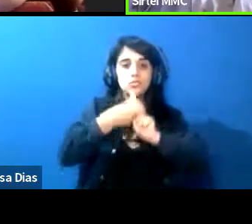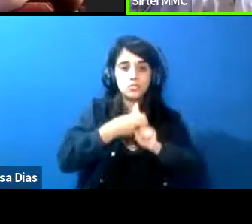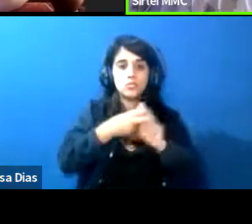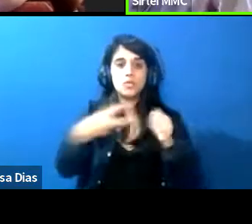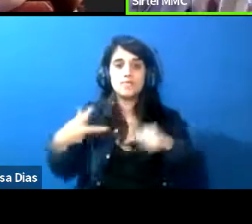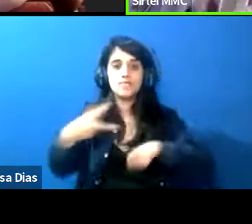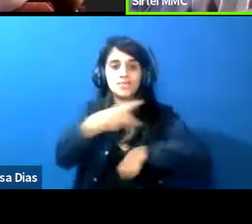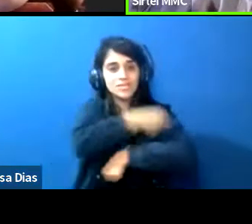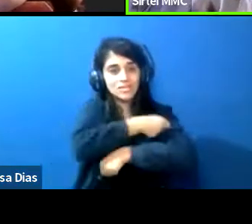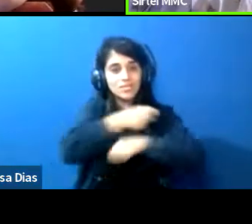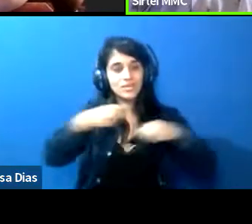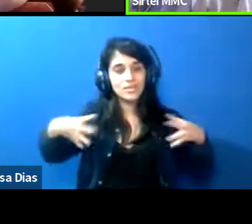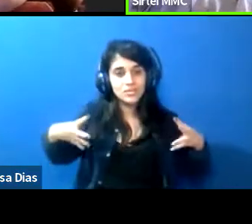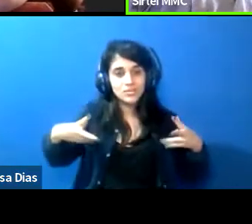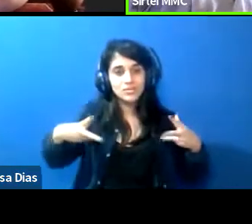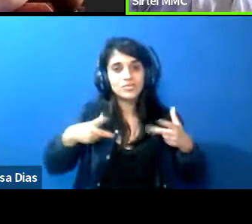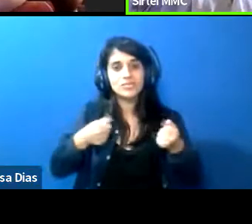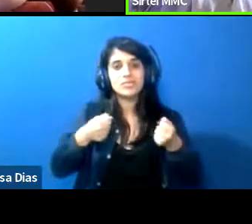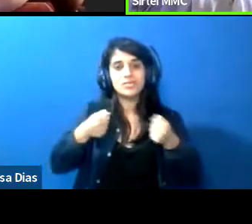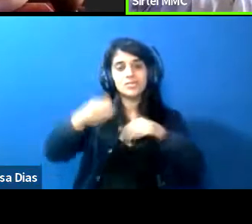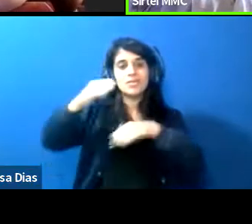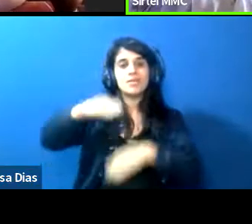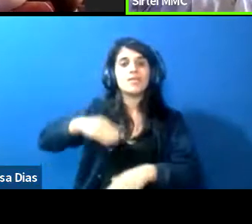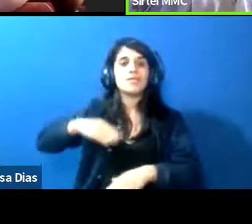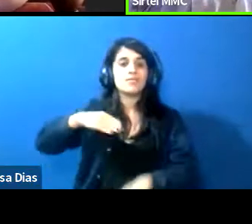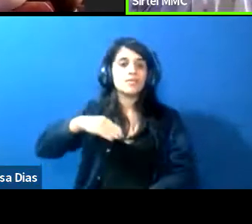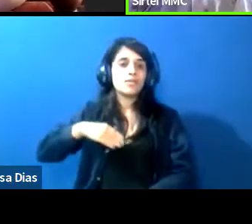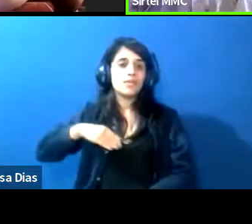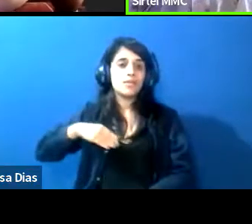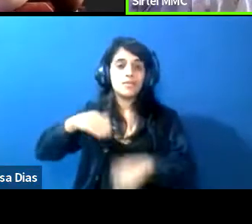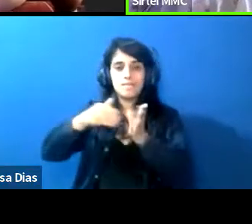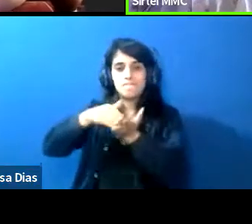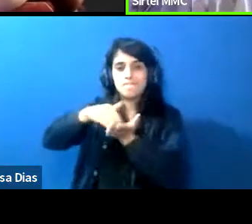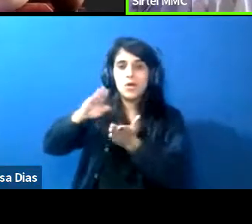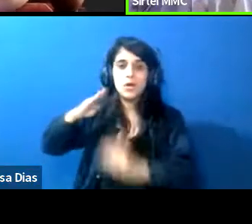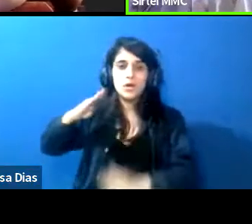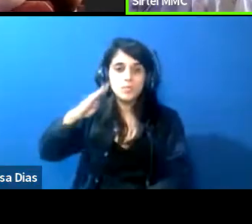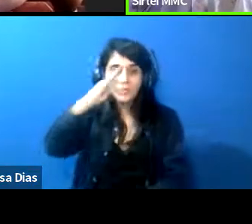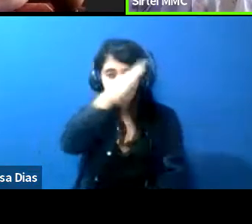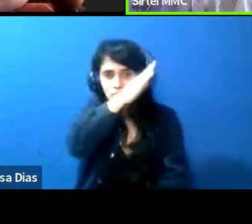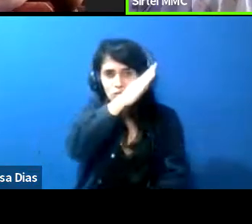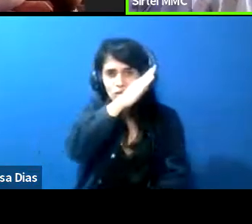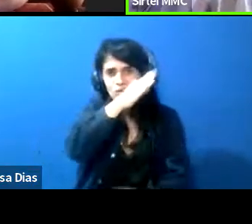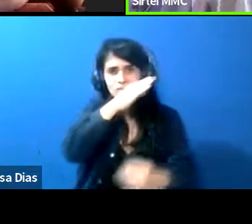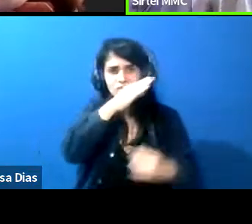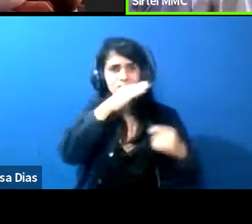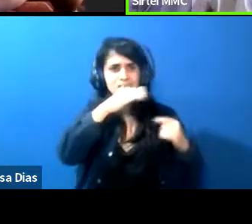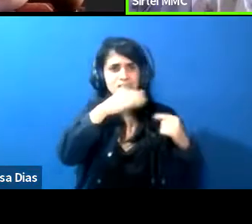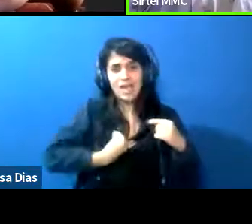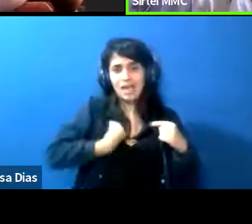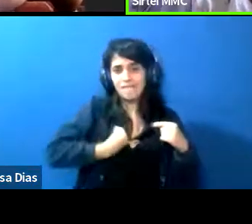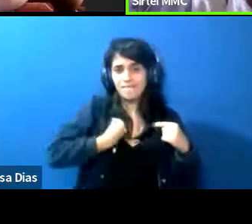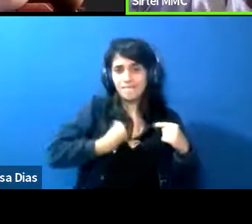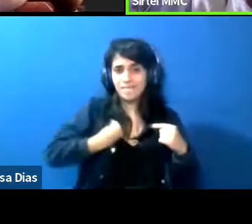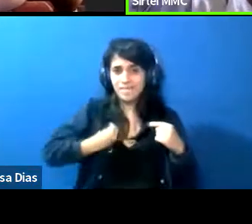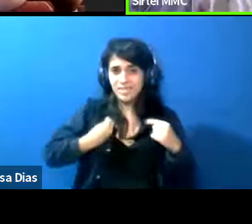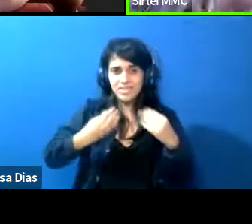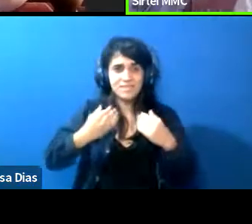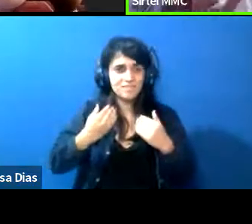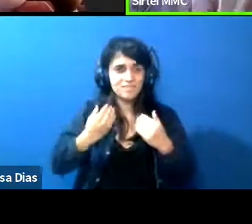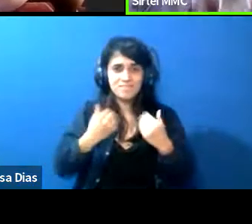para todos e fora governo genocida, não combina com a vida, portanto, fora